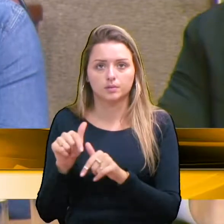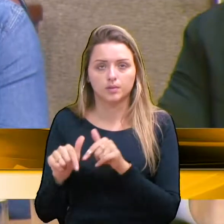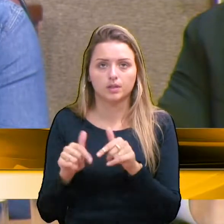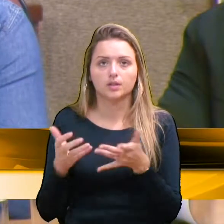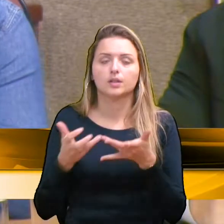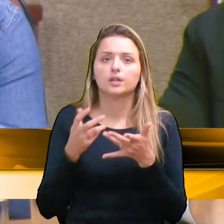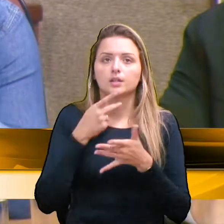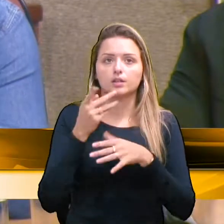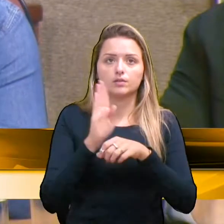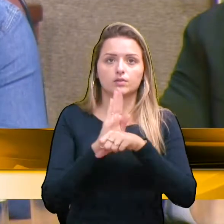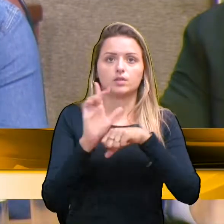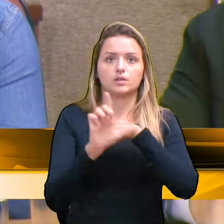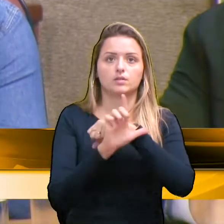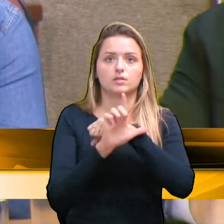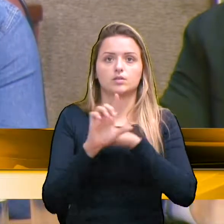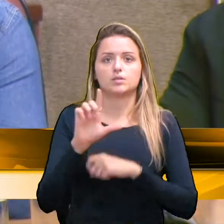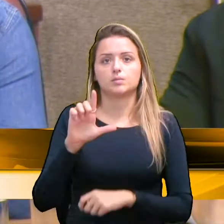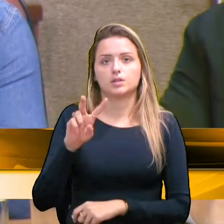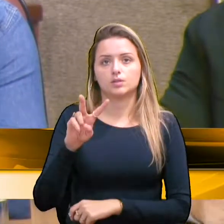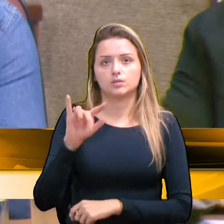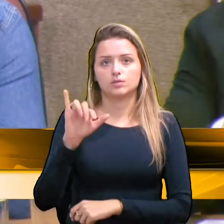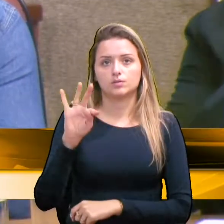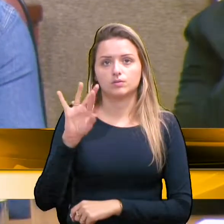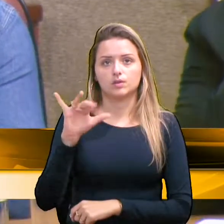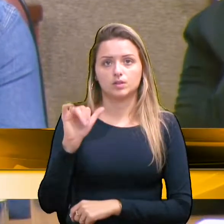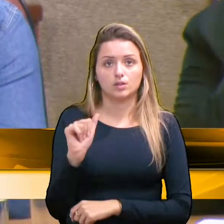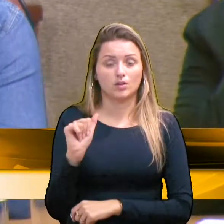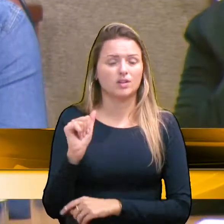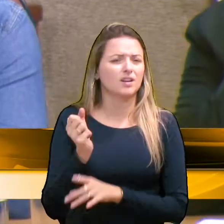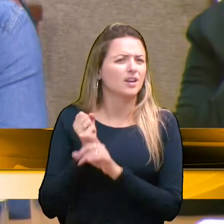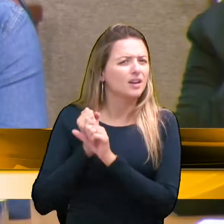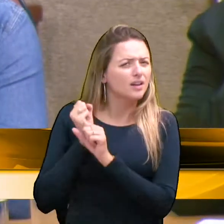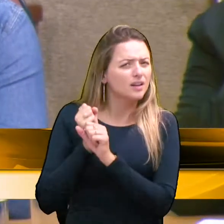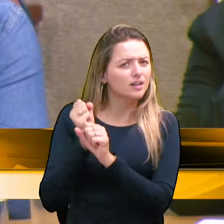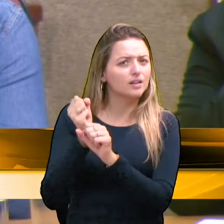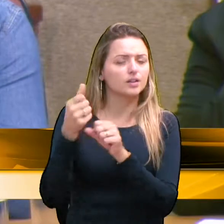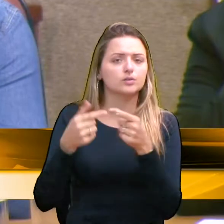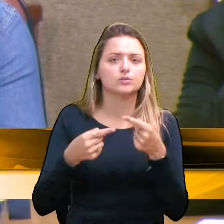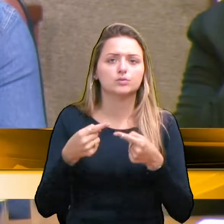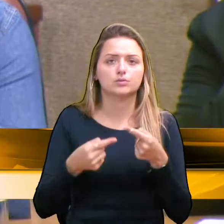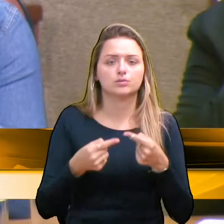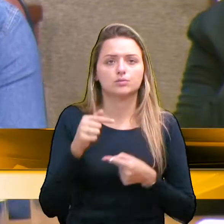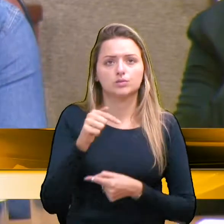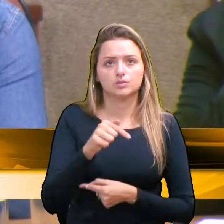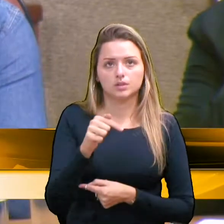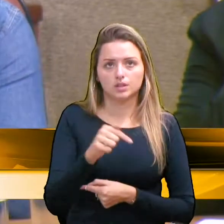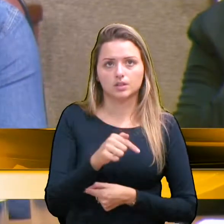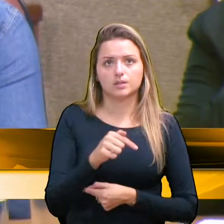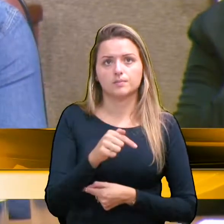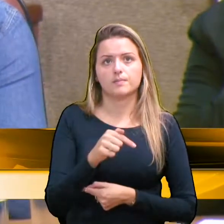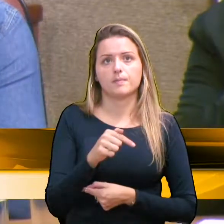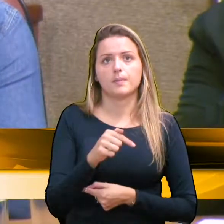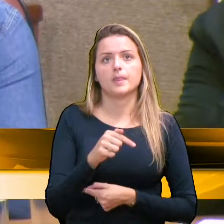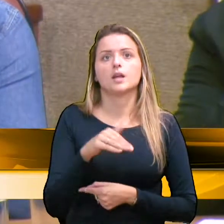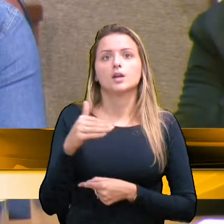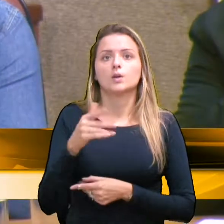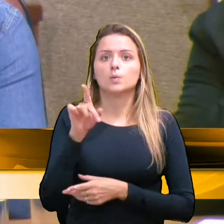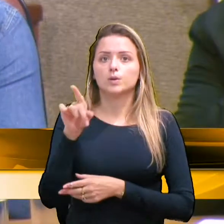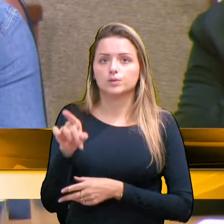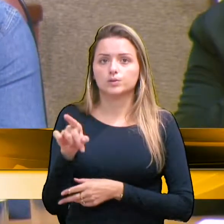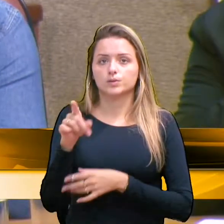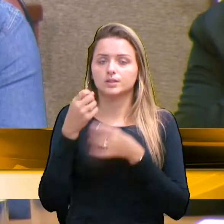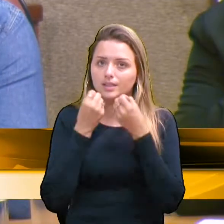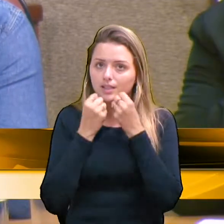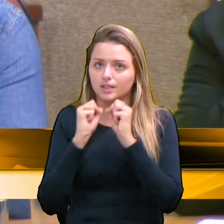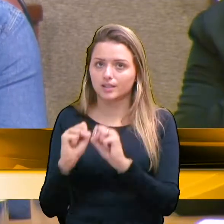esse loteamento Vitória é um loteamento que há muitos anos nós vemos debatendo nessa casa. Me recordo quando o senhor era secretário de